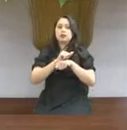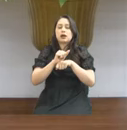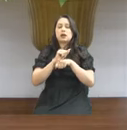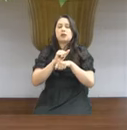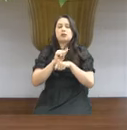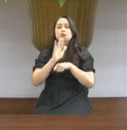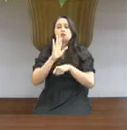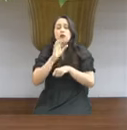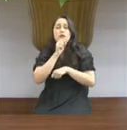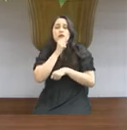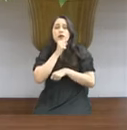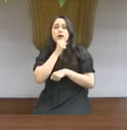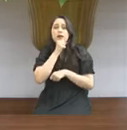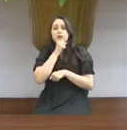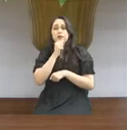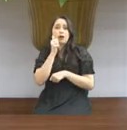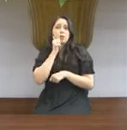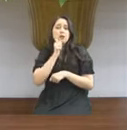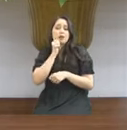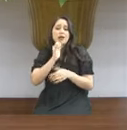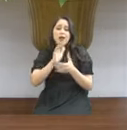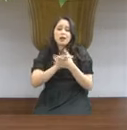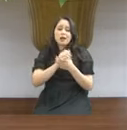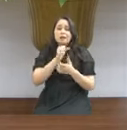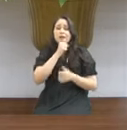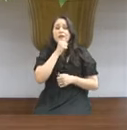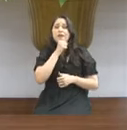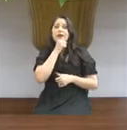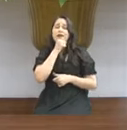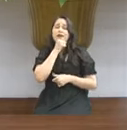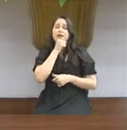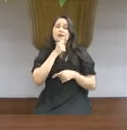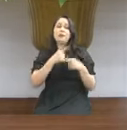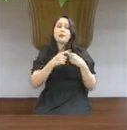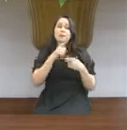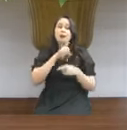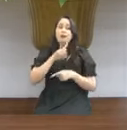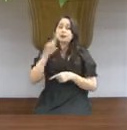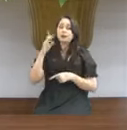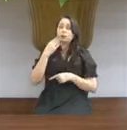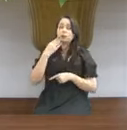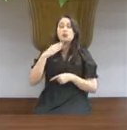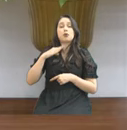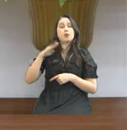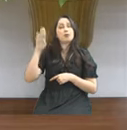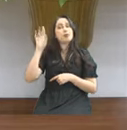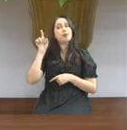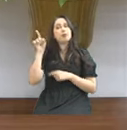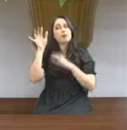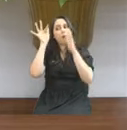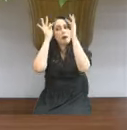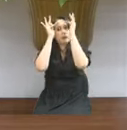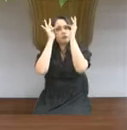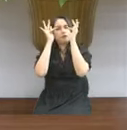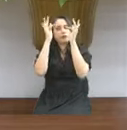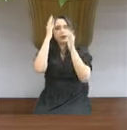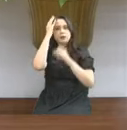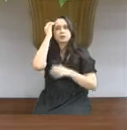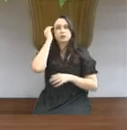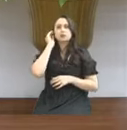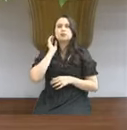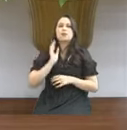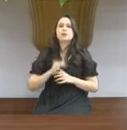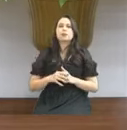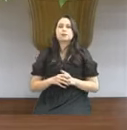de velhice com Sara. Mas quem prometeu é fiel. E foi dito aqui